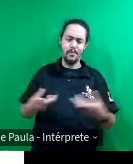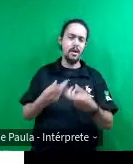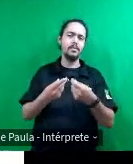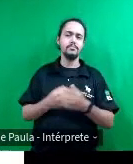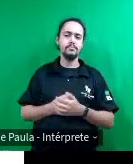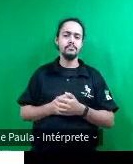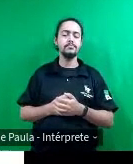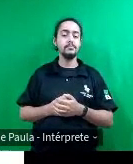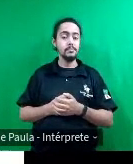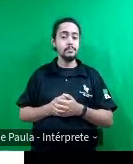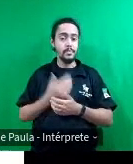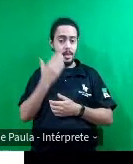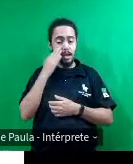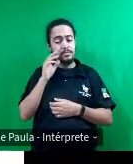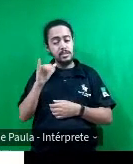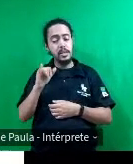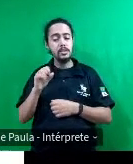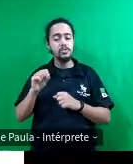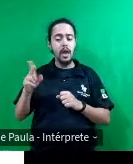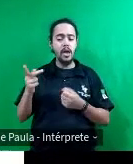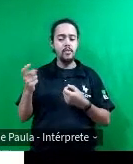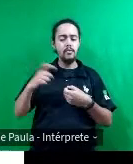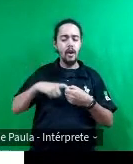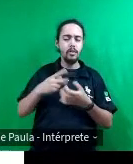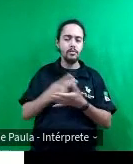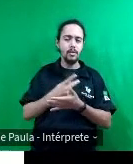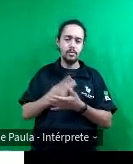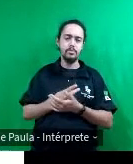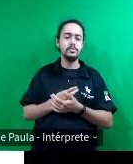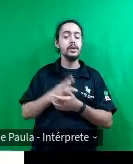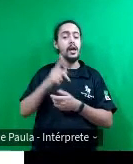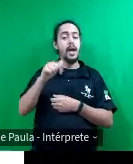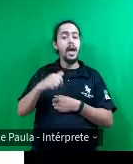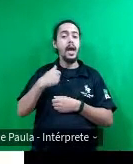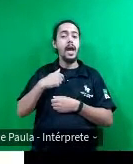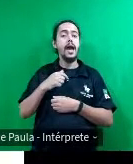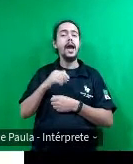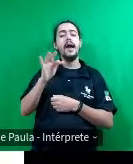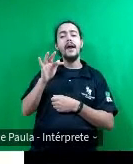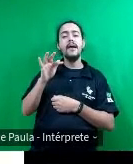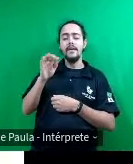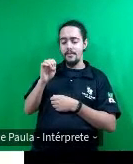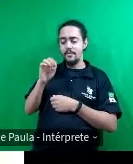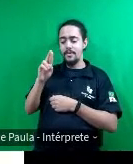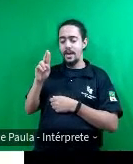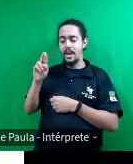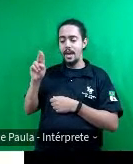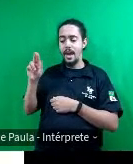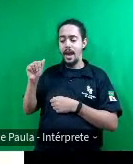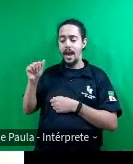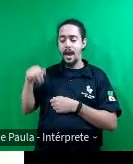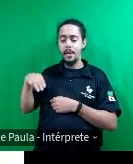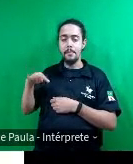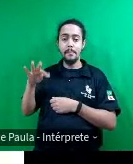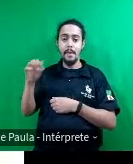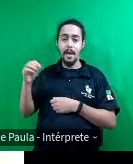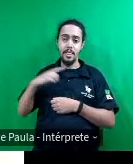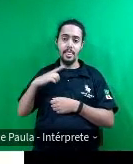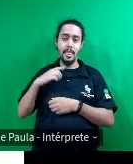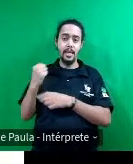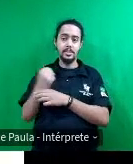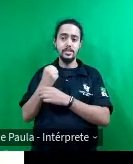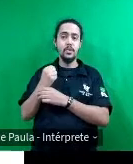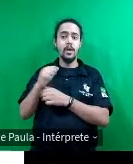Ok? Então, são ferramentas, né? Ferramentas para nós termos segurança, firmeza na hora